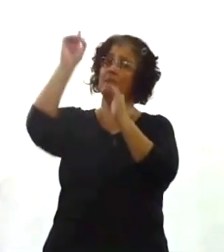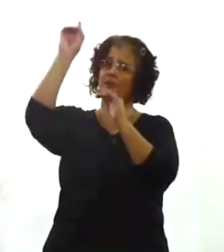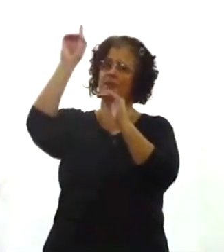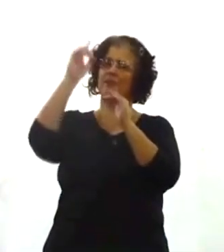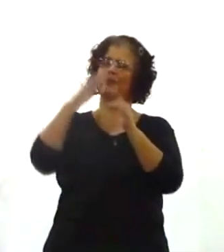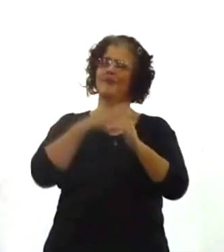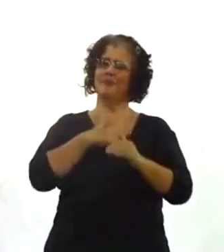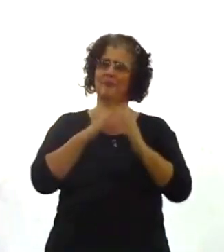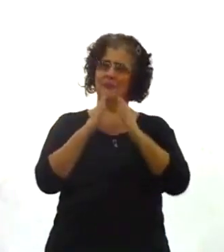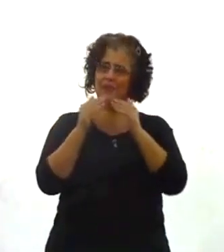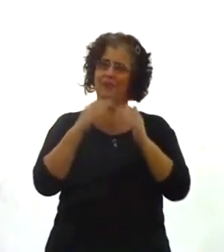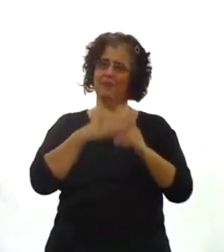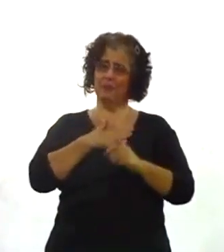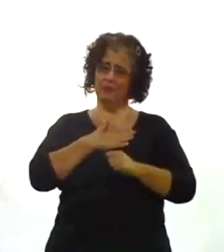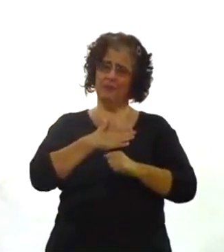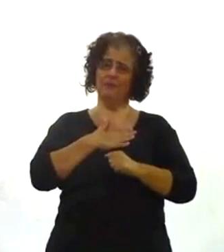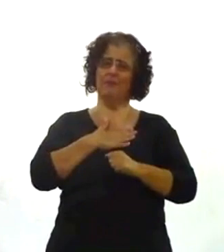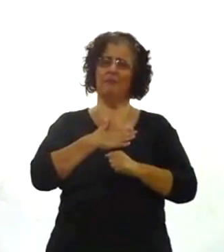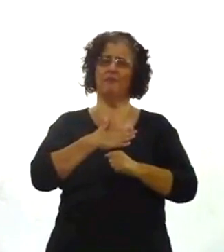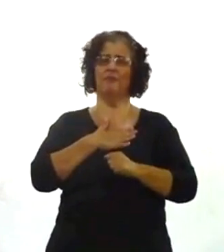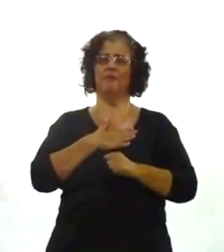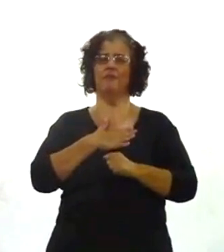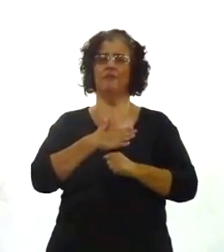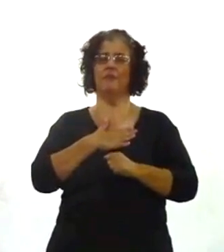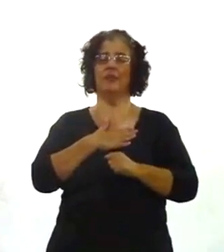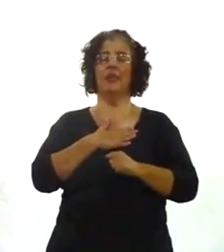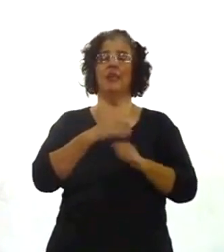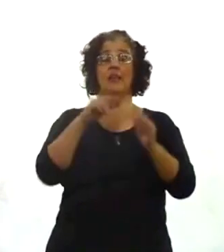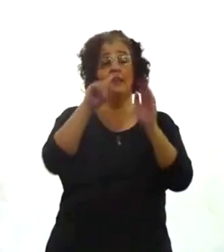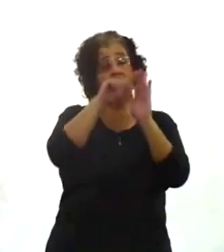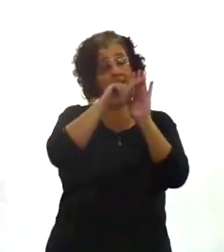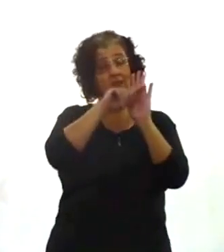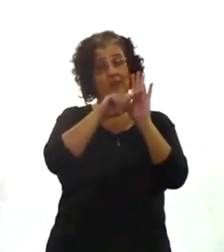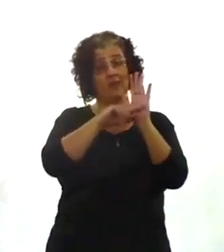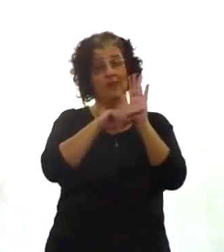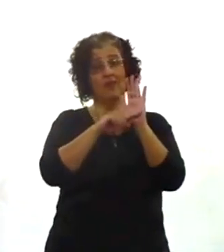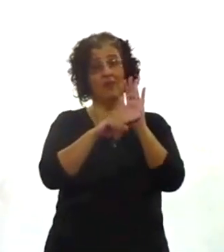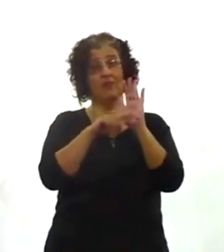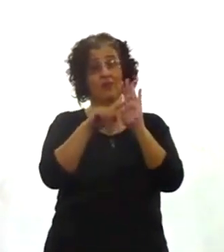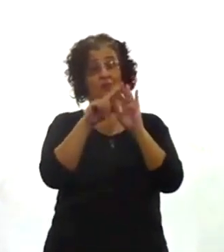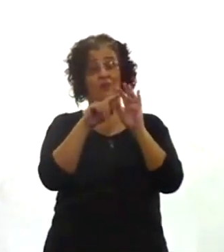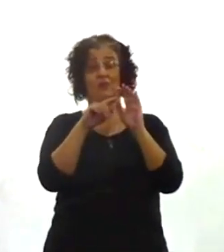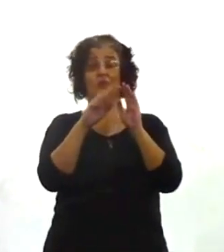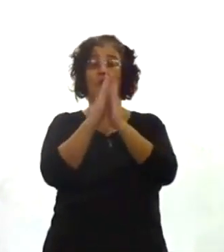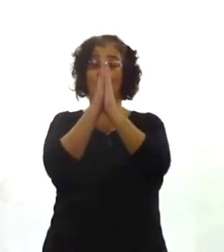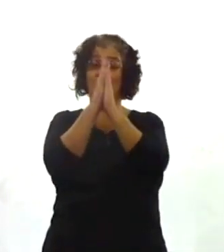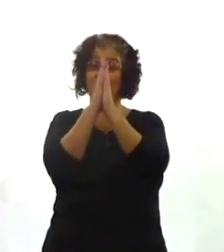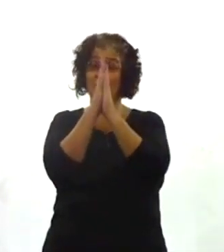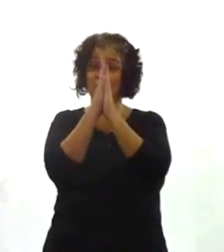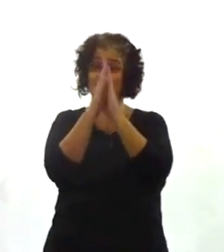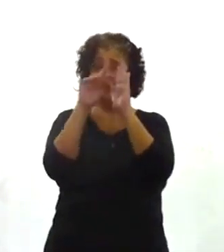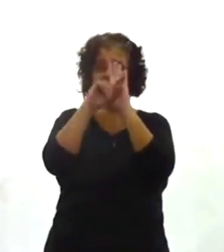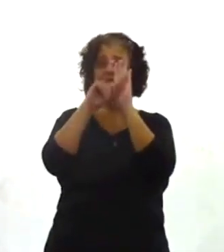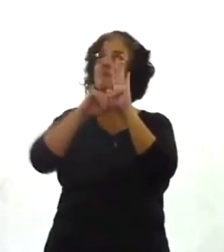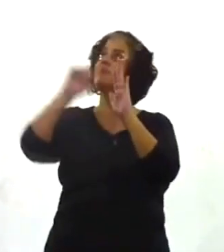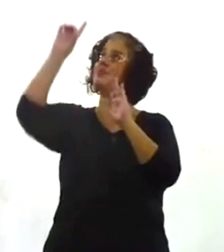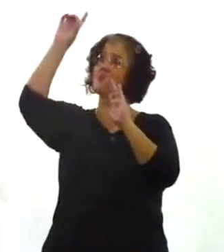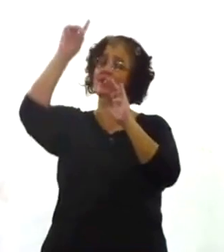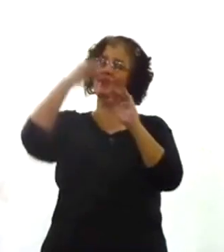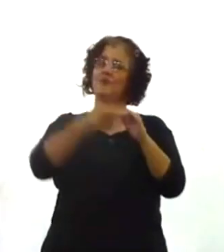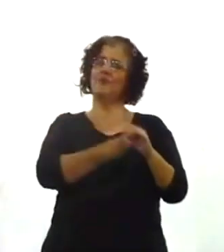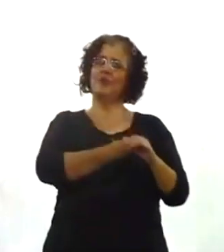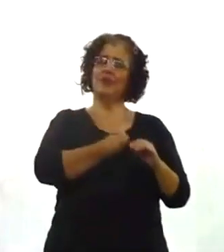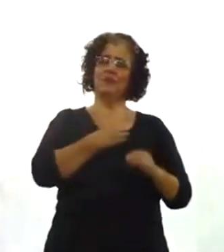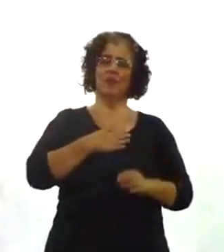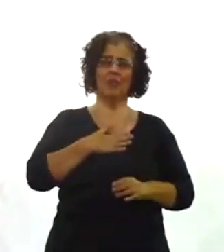orações de vocês estão no plano de Deus para a minha vida. Eu sou sustentado por Deus, sem dúvida, e